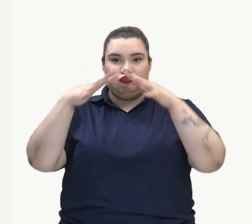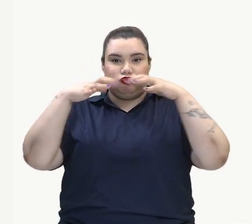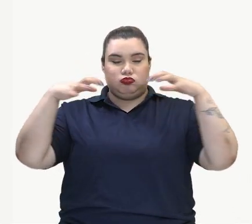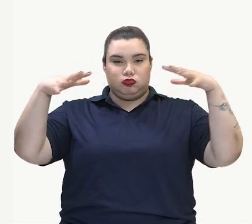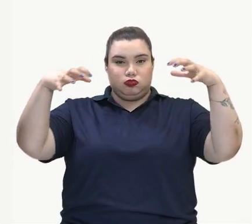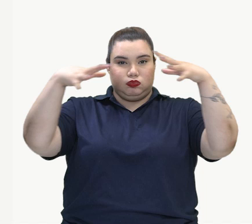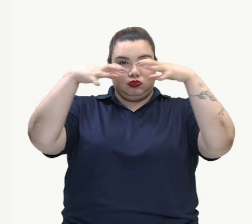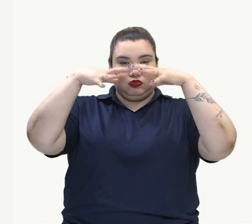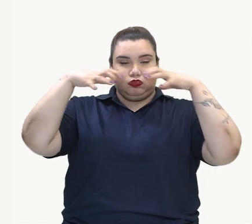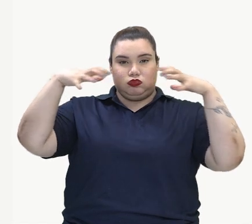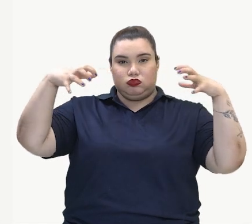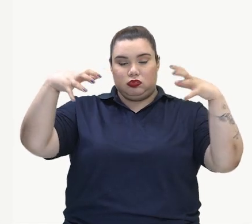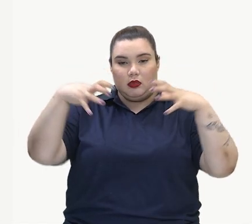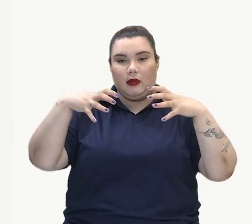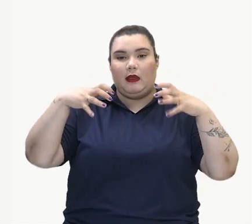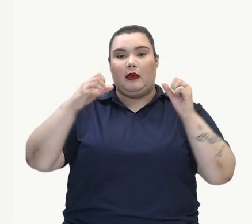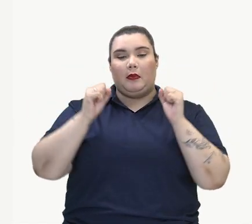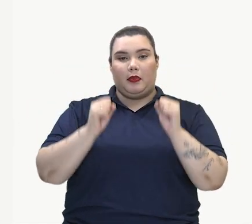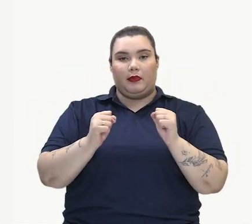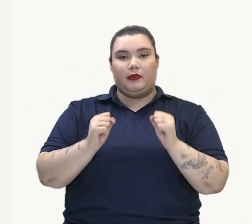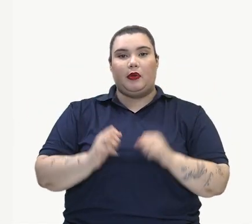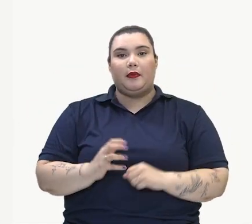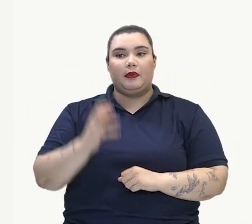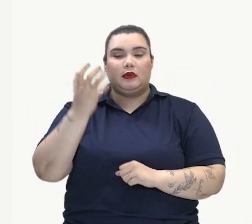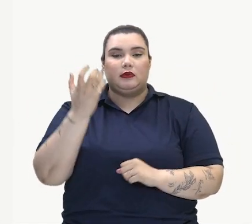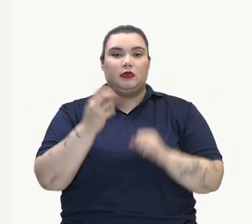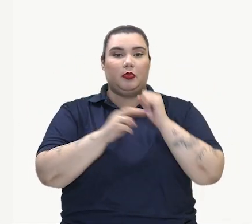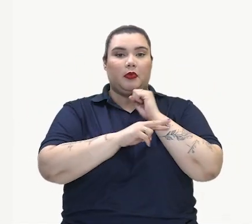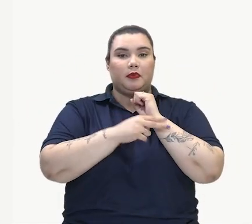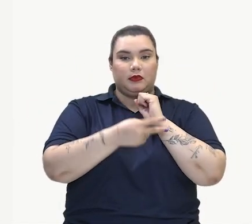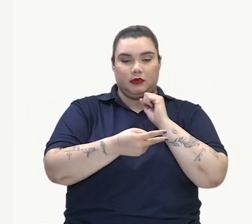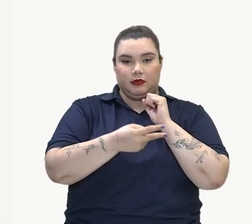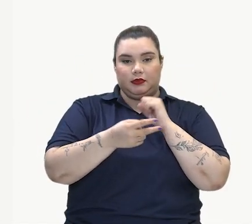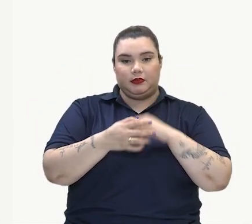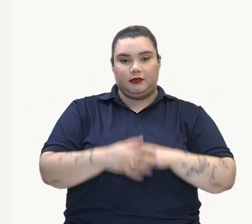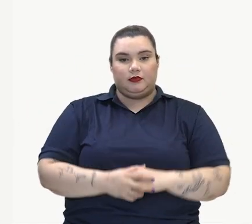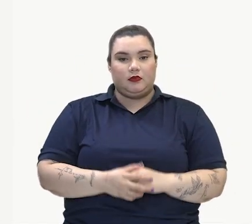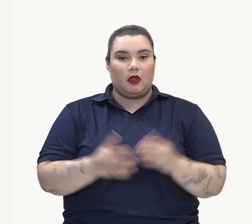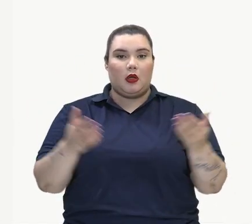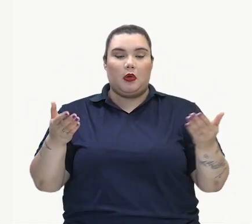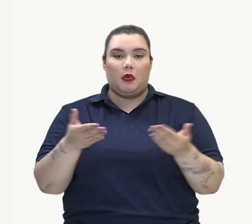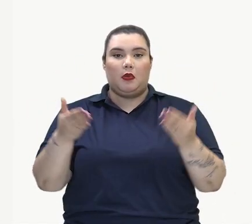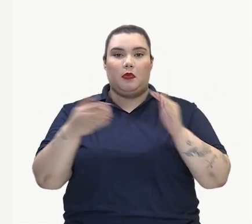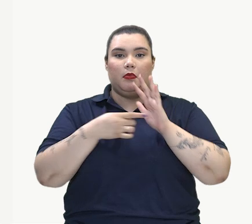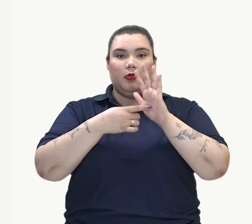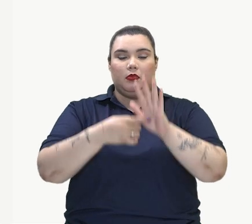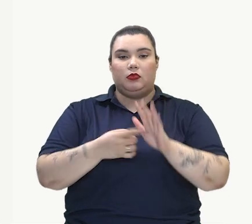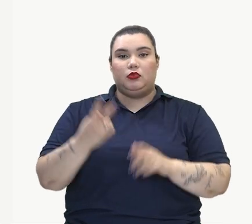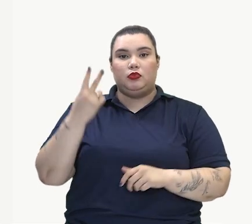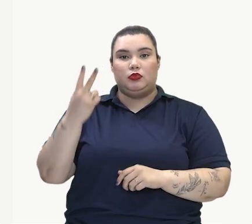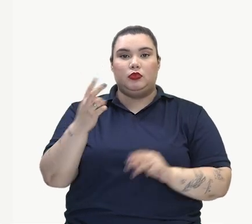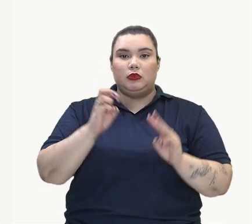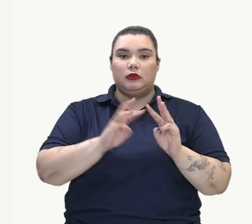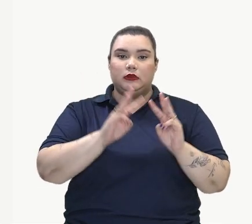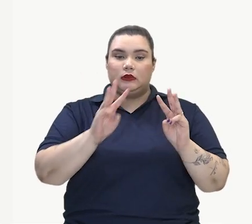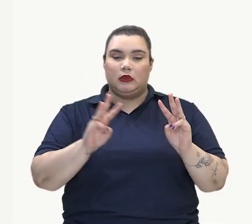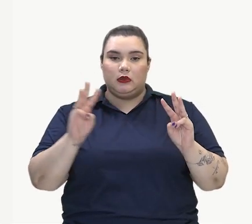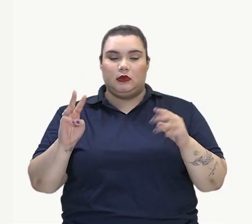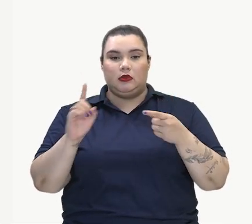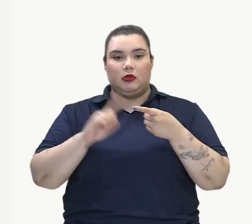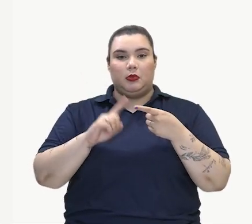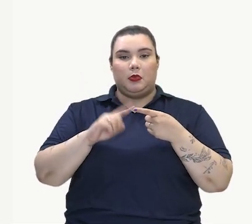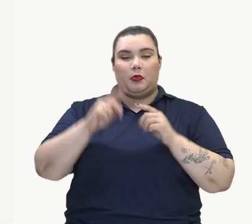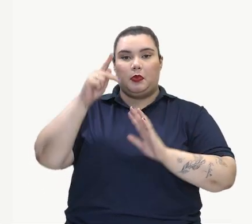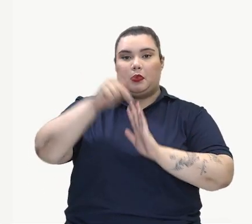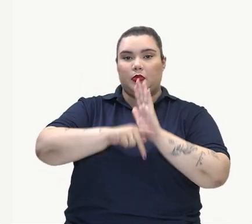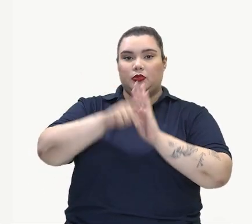potencializar o efeito estufa. E agora eu vou trazer para vocês dois sites, o PRODES, que é o Programa de Monitoramento